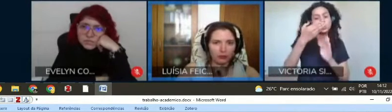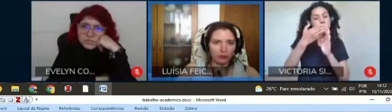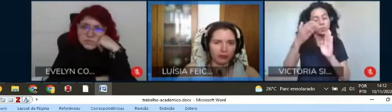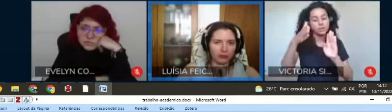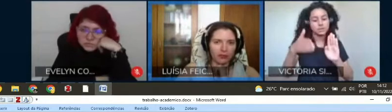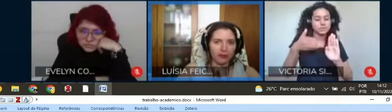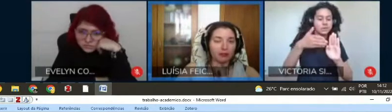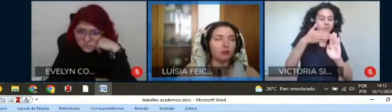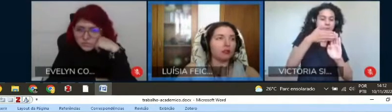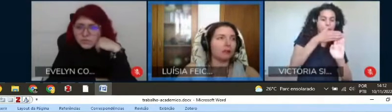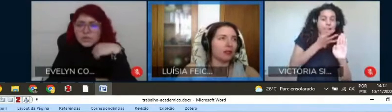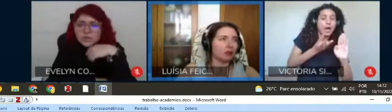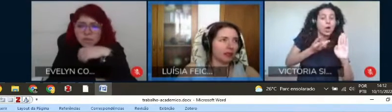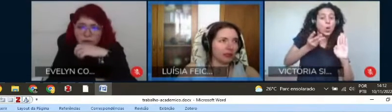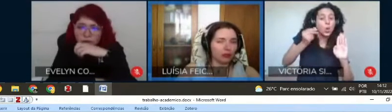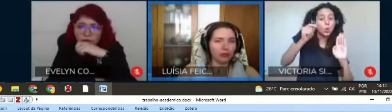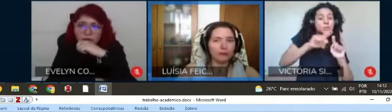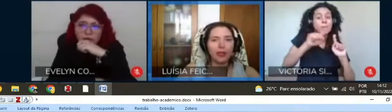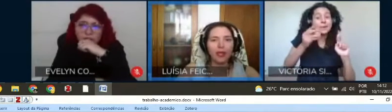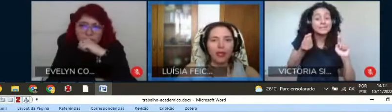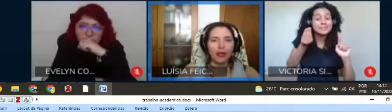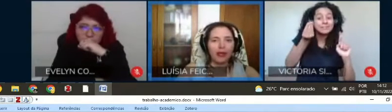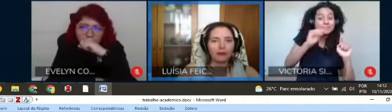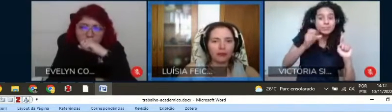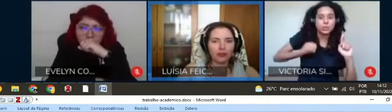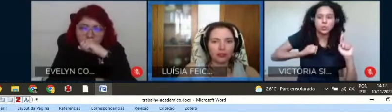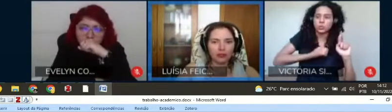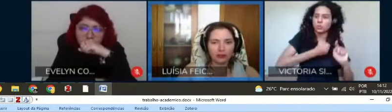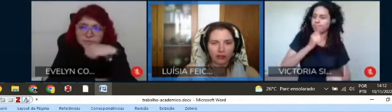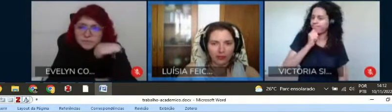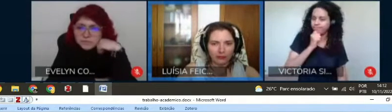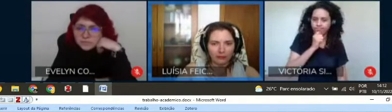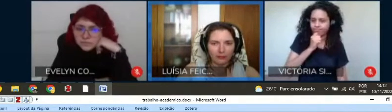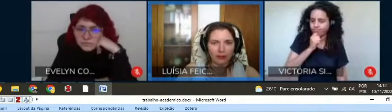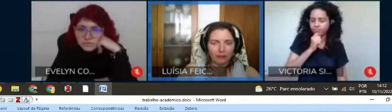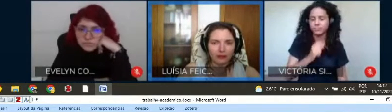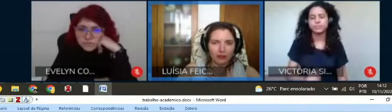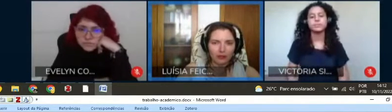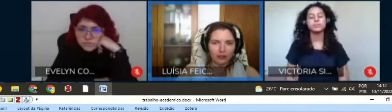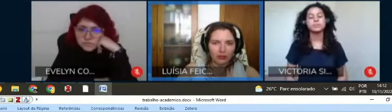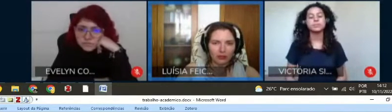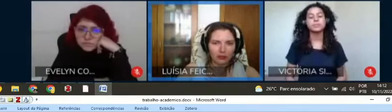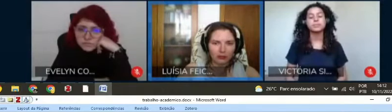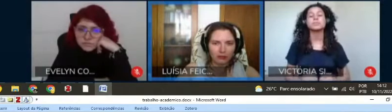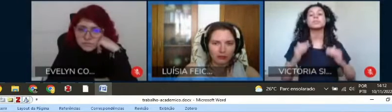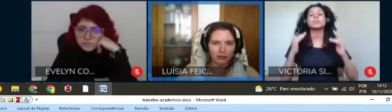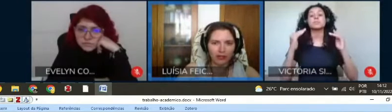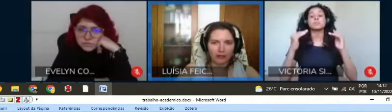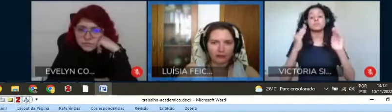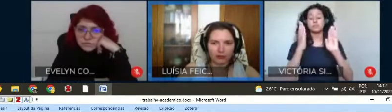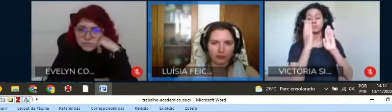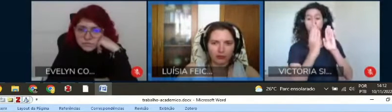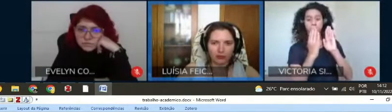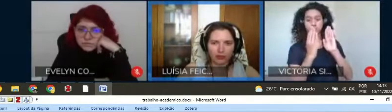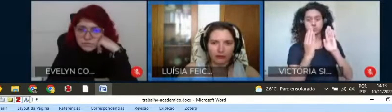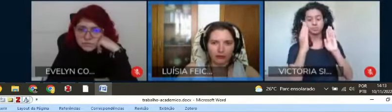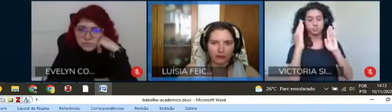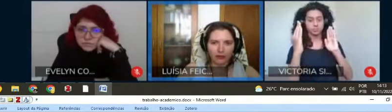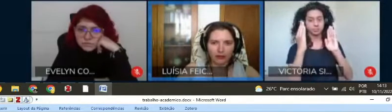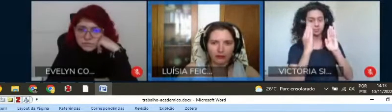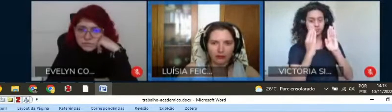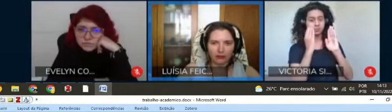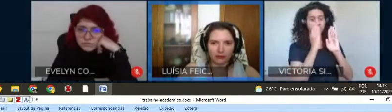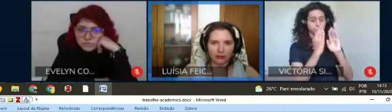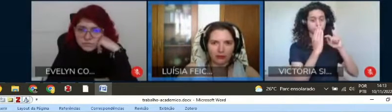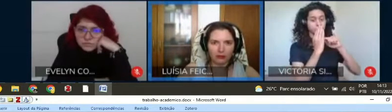folha de rosto, o próximo elemento, que também é obrigatório, é a ficha catalográfica. Para a gente gerar a ficha